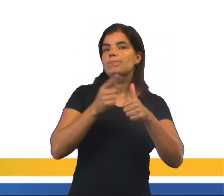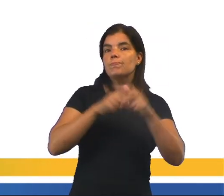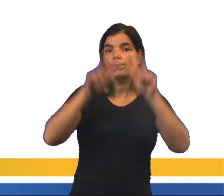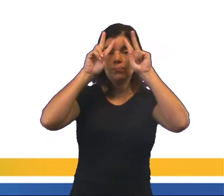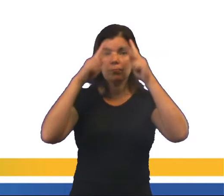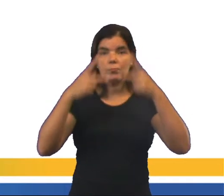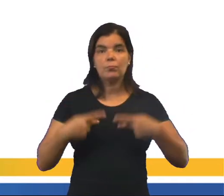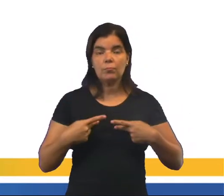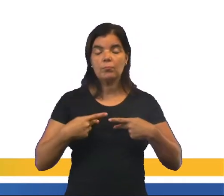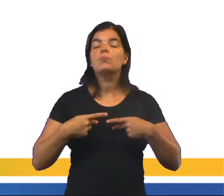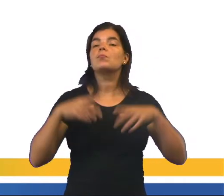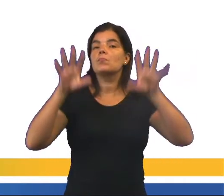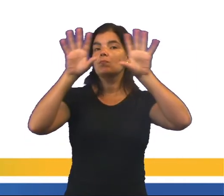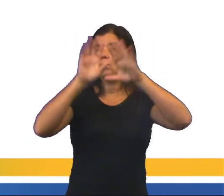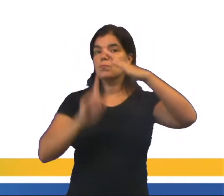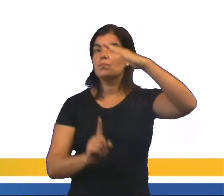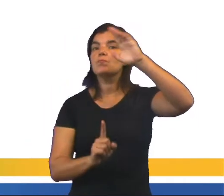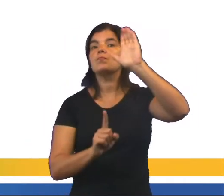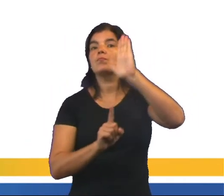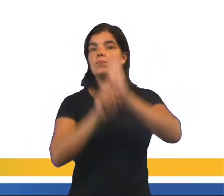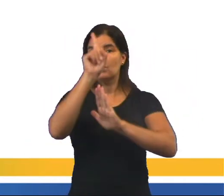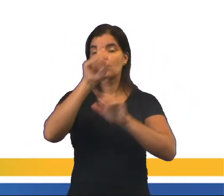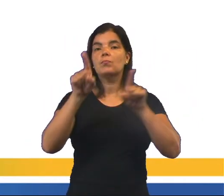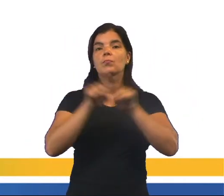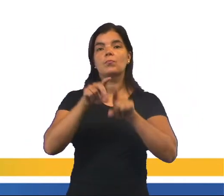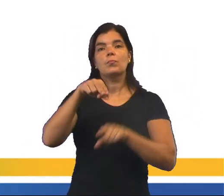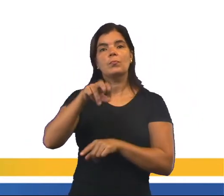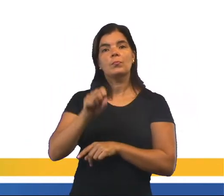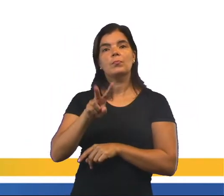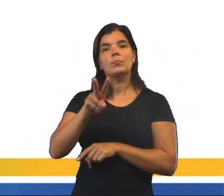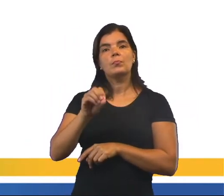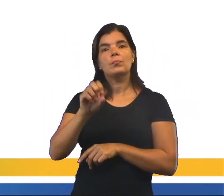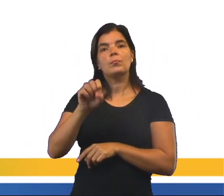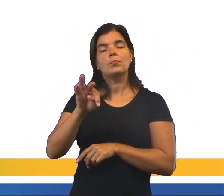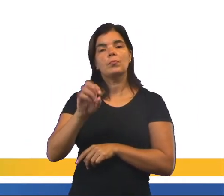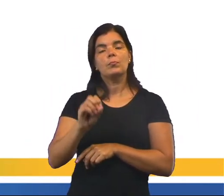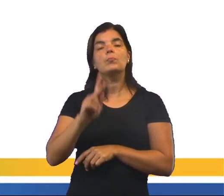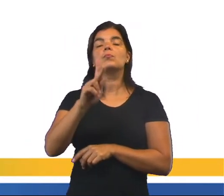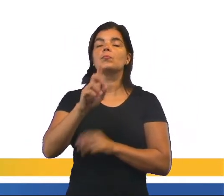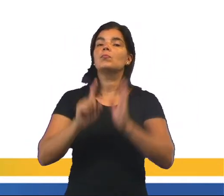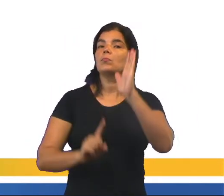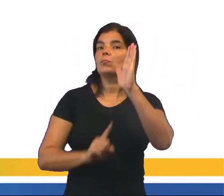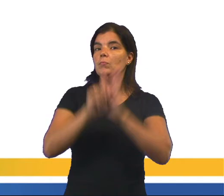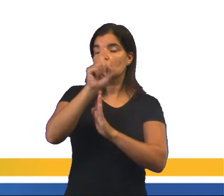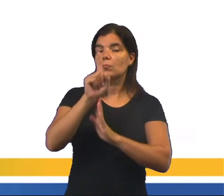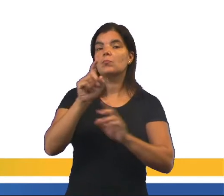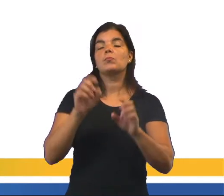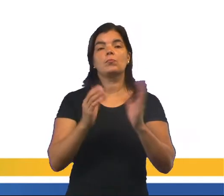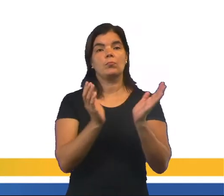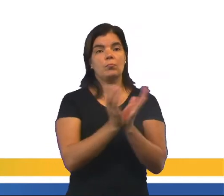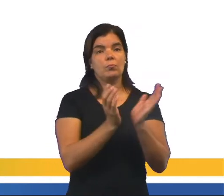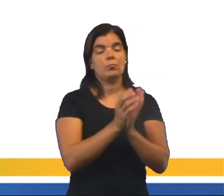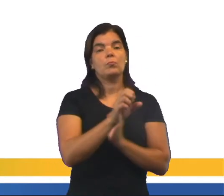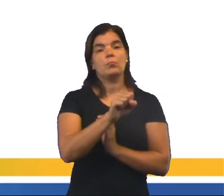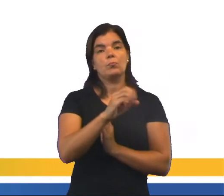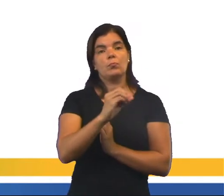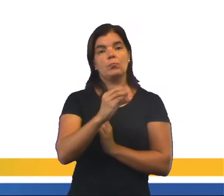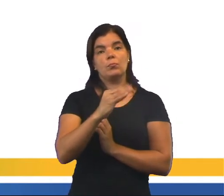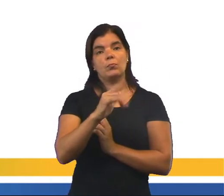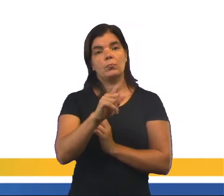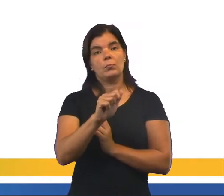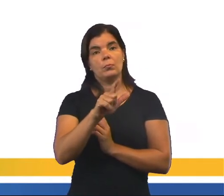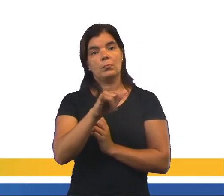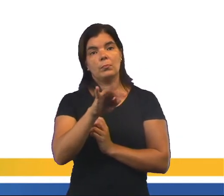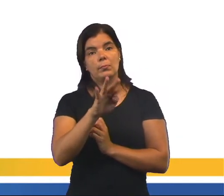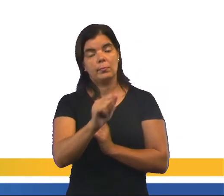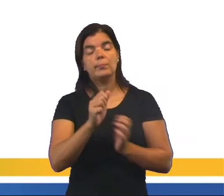ser humano a ir ao espaço a bordo da nave Vostok, que era uma nave socialista, né, da União Soviética, como vocês